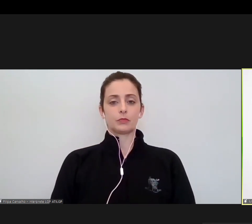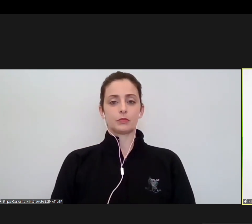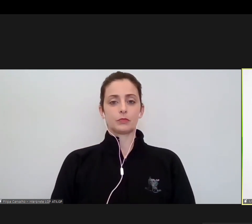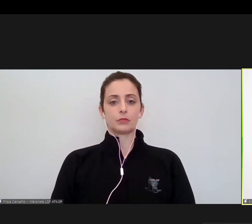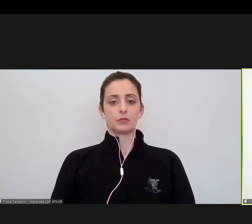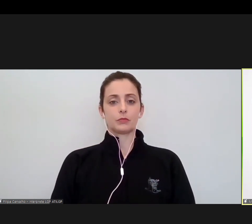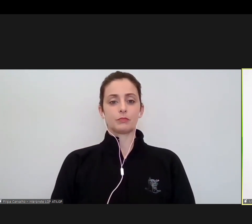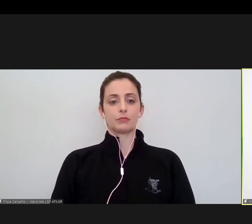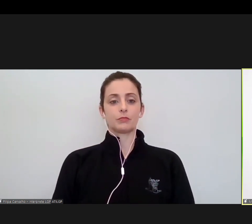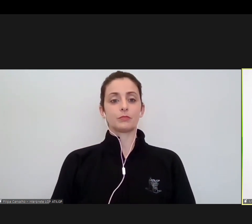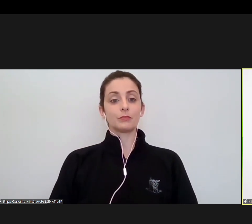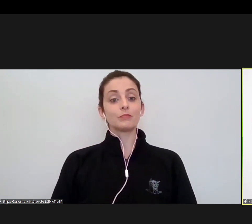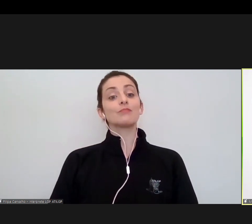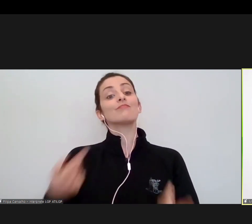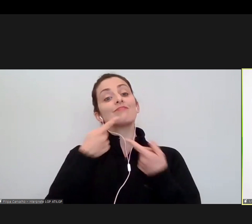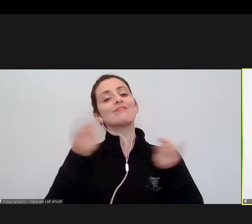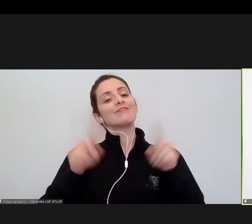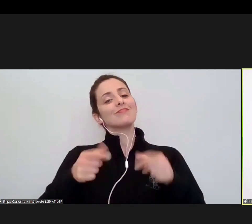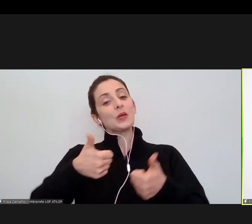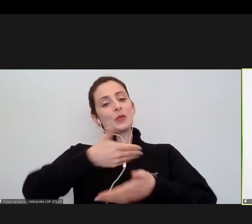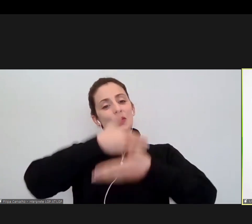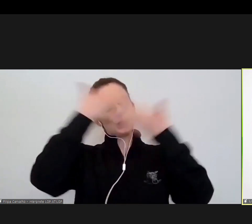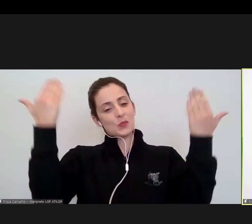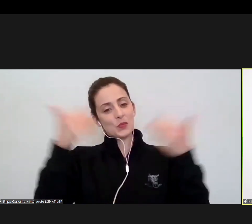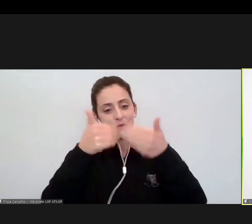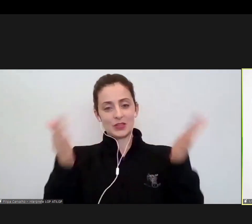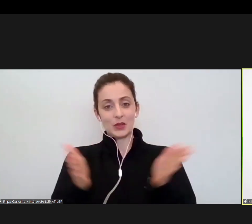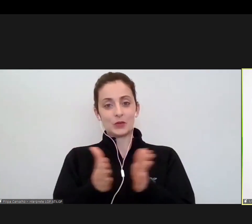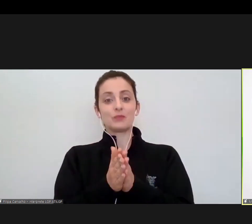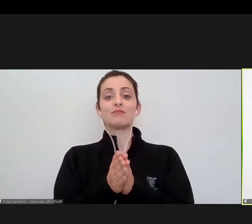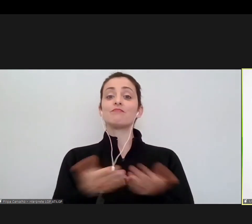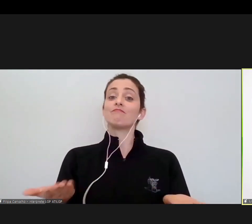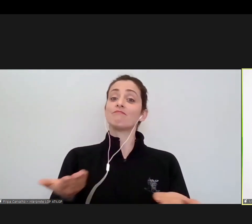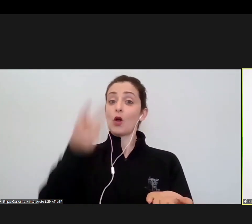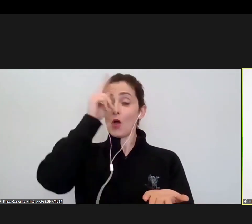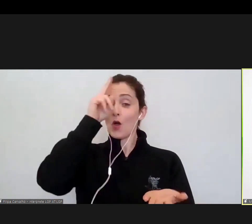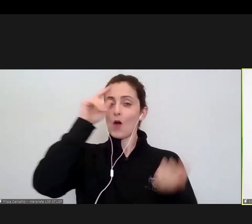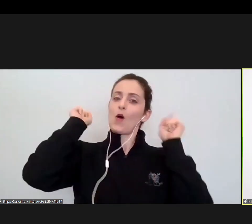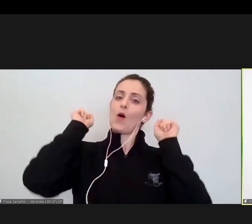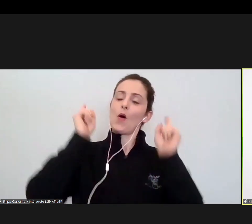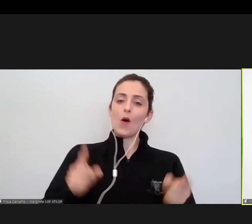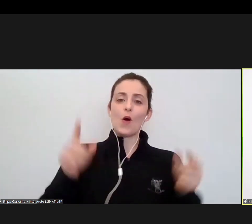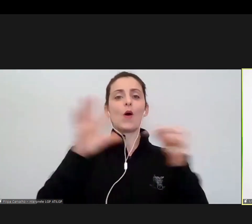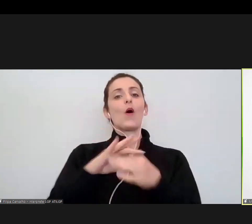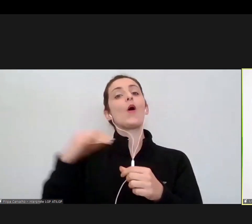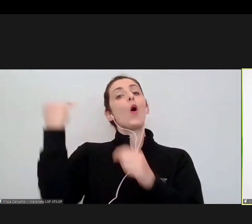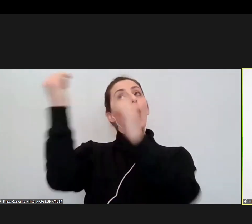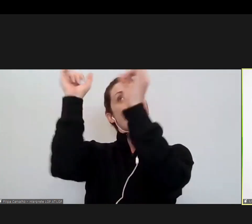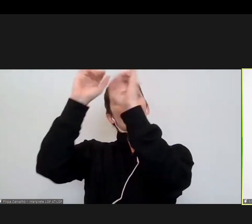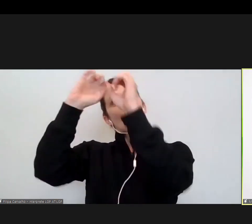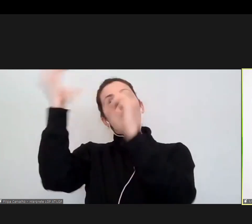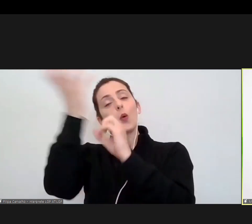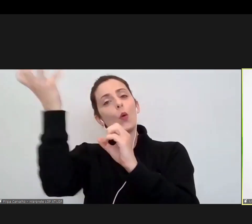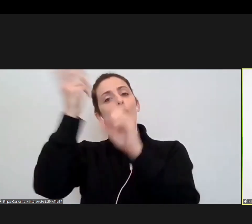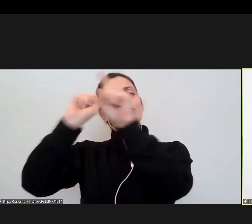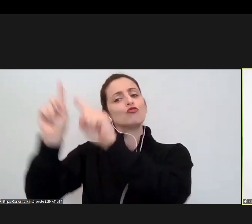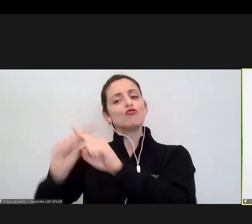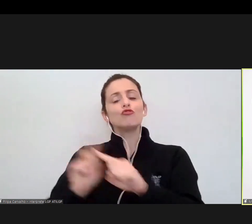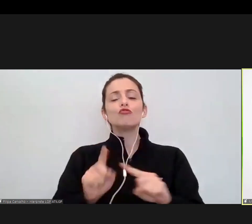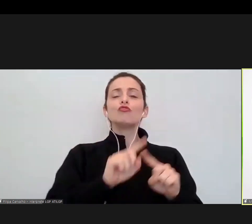Mais uma vez, bom dia a todos e a todas. Damos início ao webinar Interculturalidade, Igualdade e Inclusão no